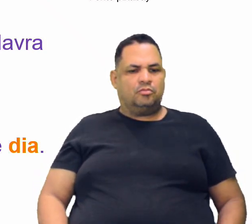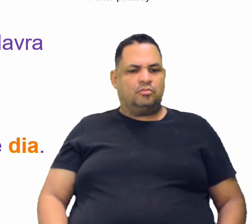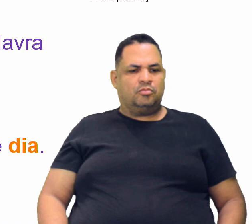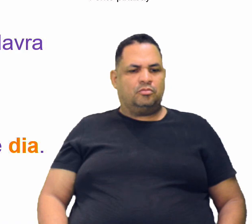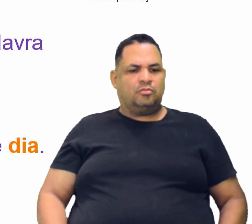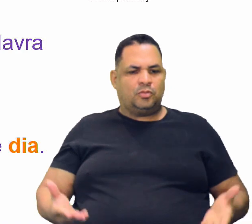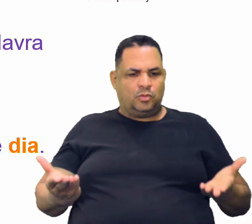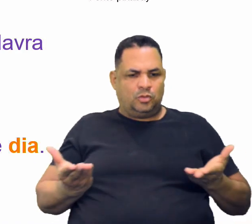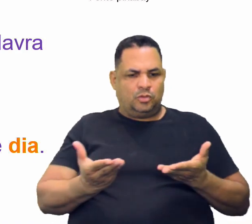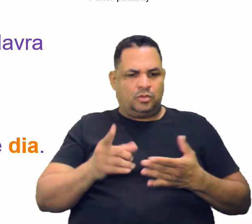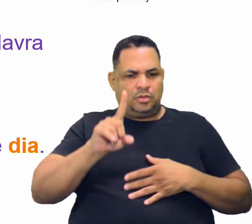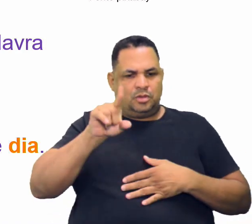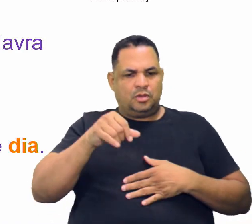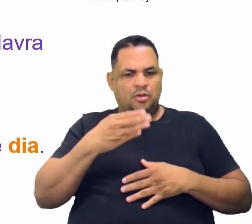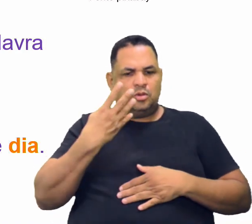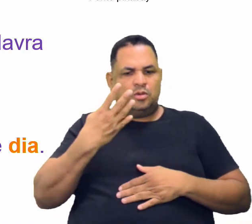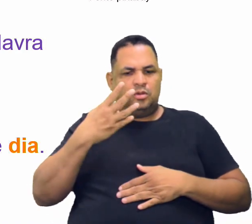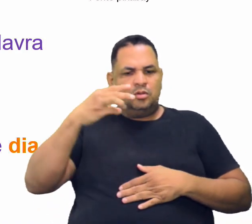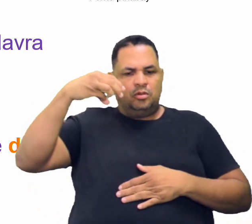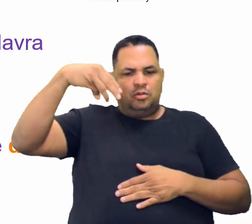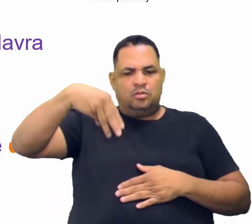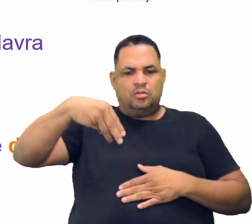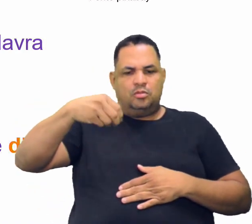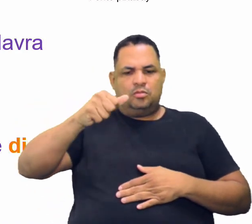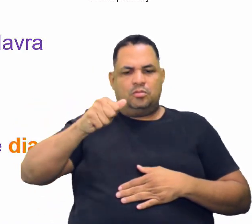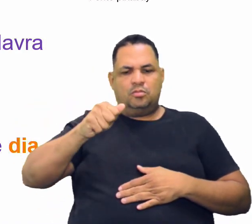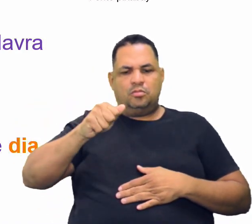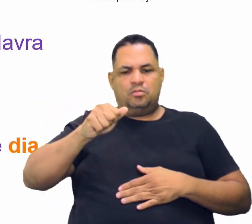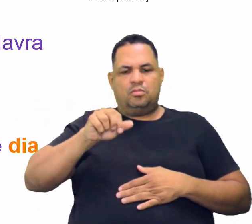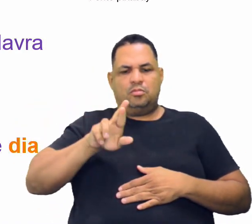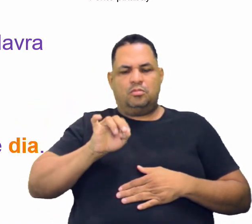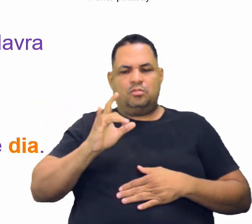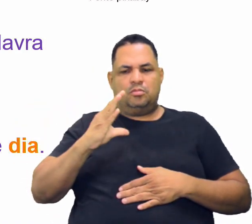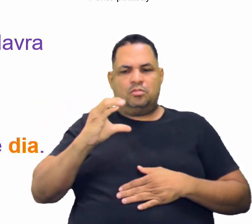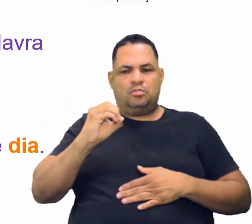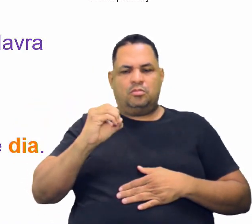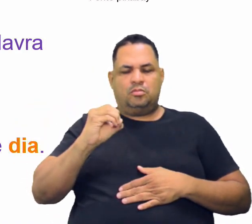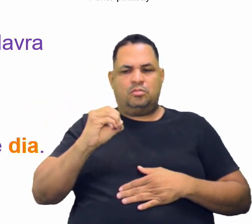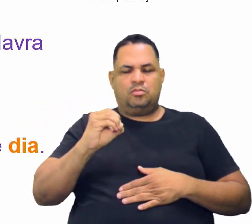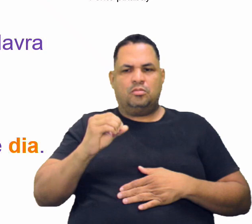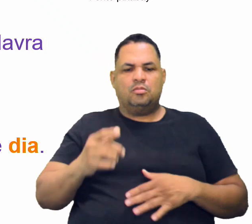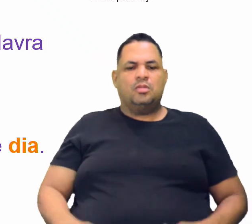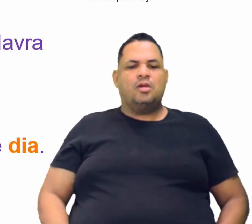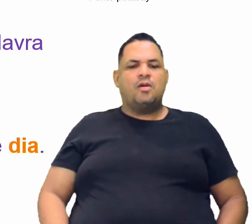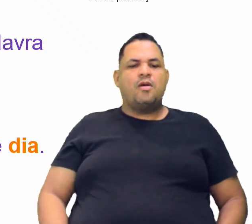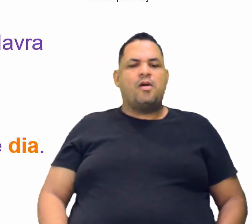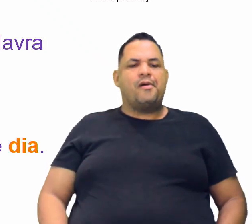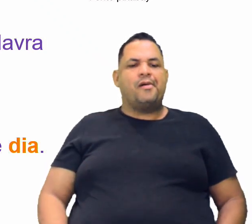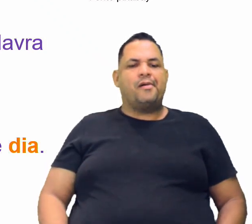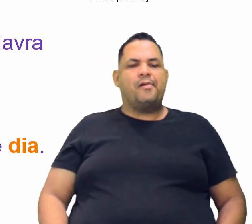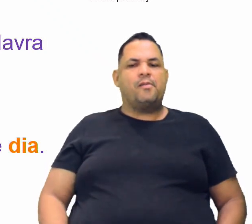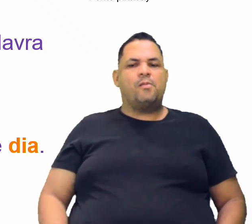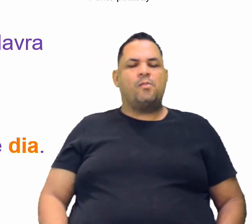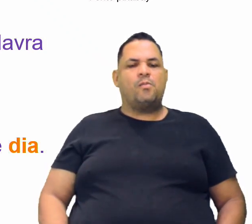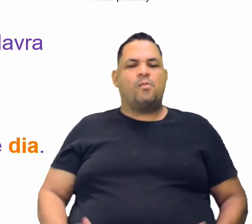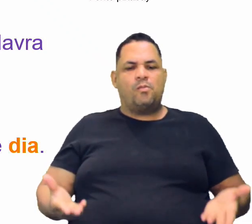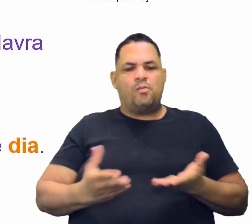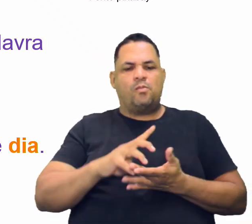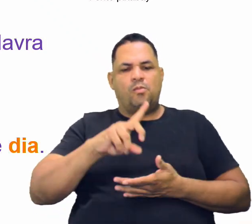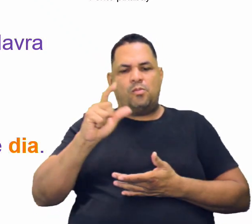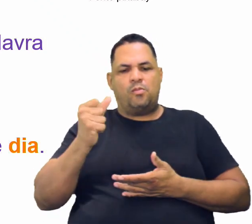subentendido. Hoje é 4 de março. O que está subentendido? Hoje é